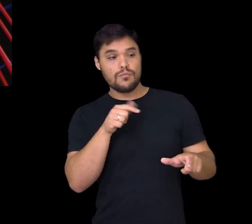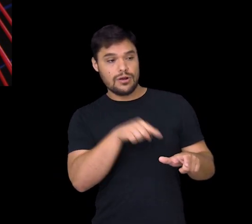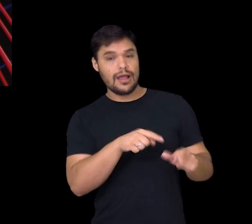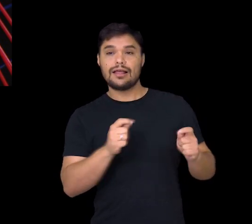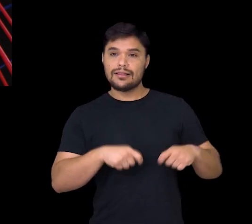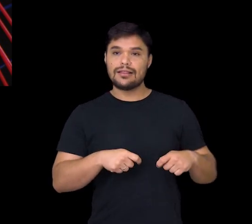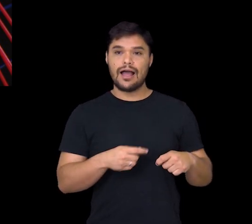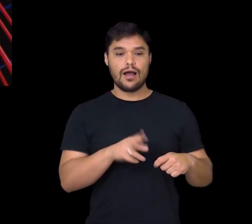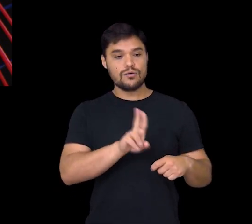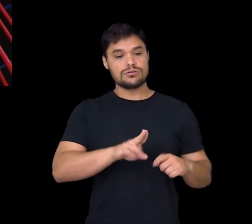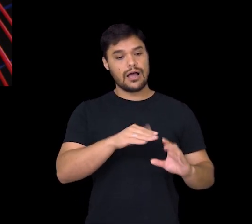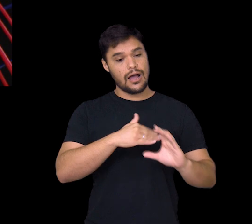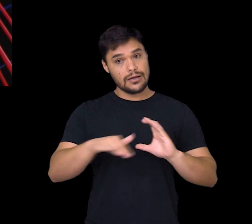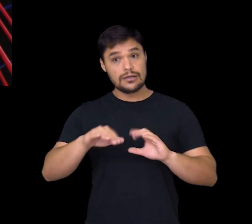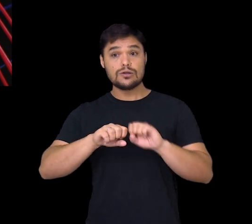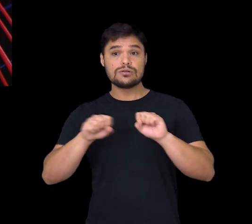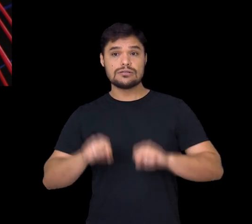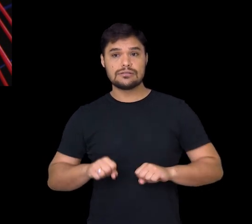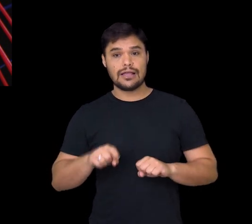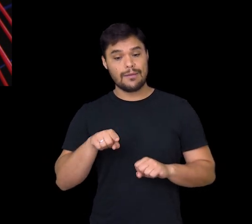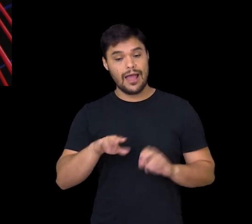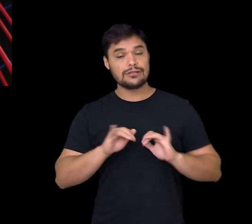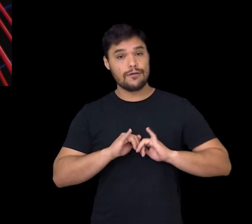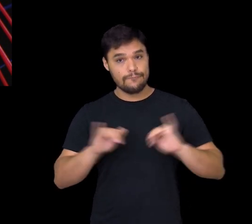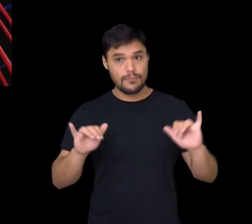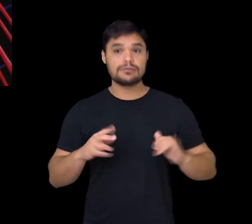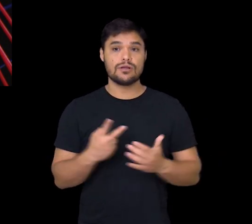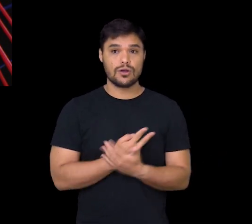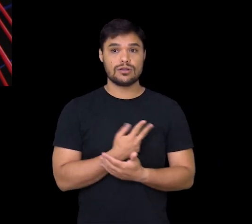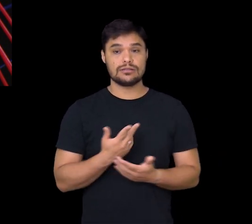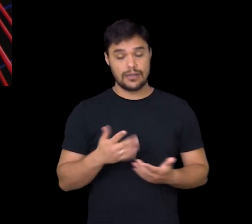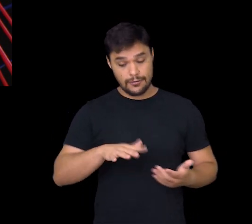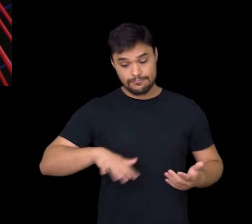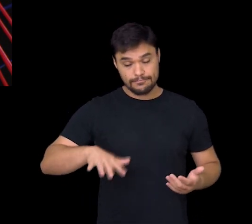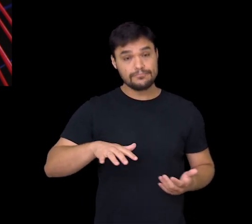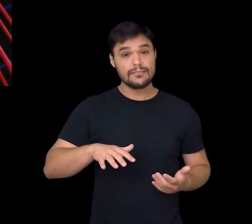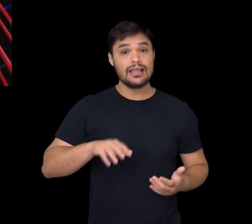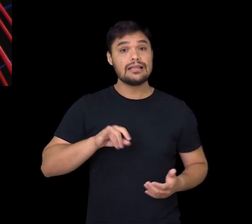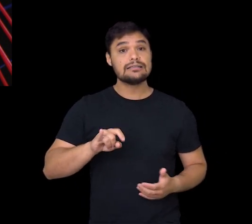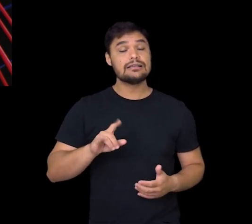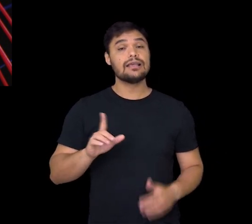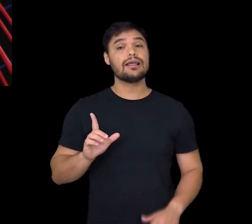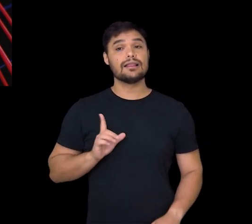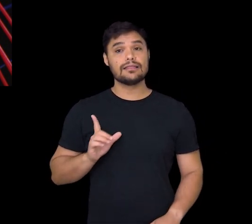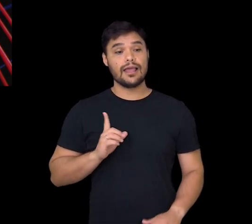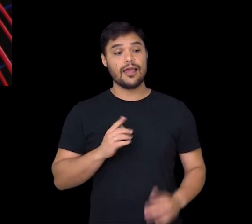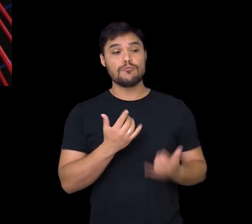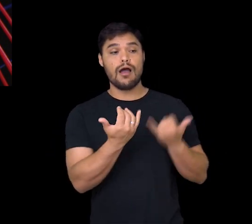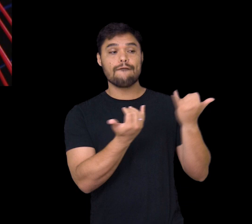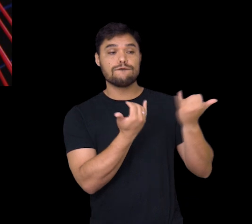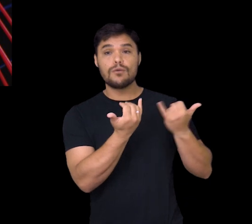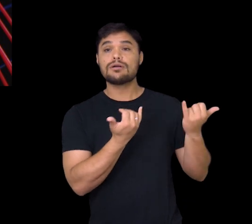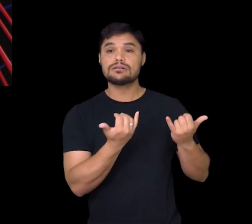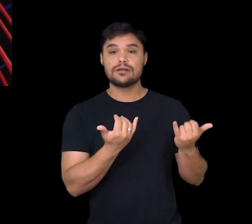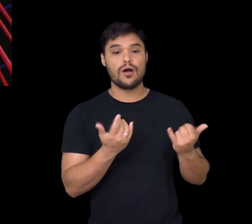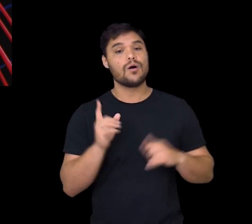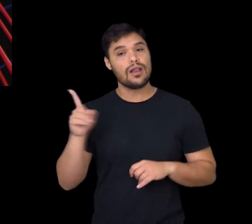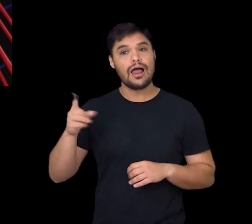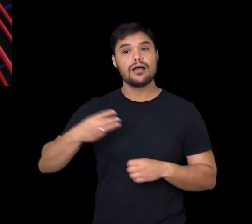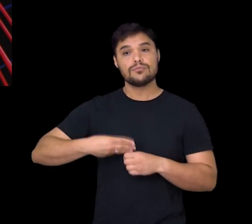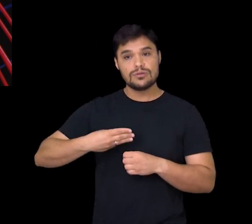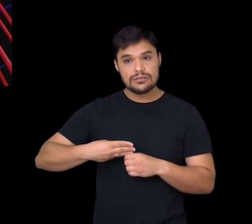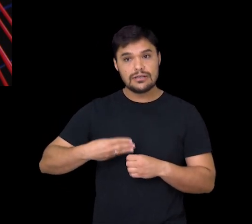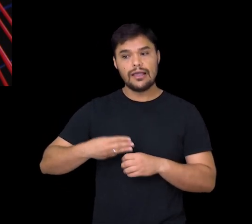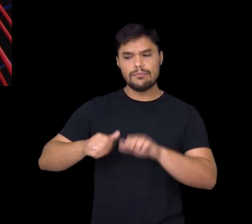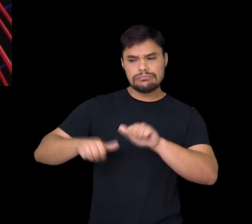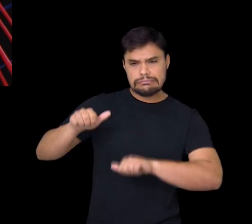ela mandar via sistema essa informação que está acontecendo na ponta, ora, quando eu recebo uma informação que lá